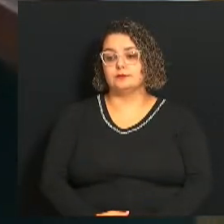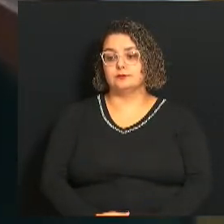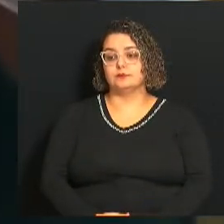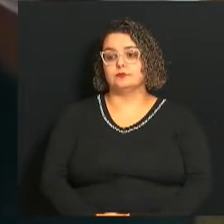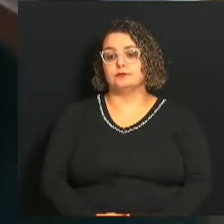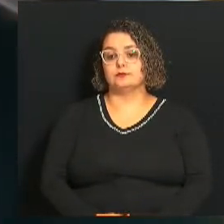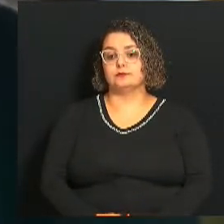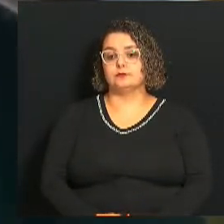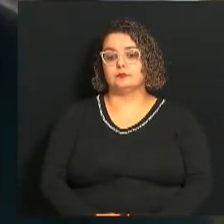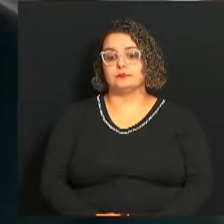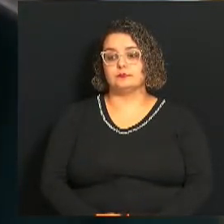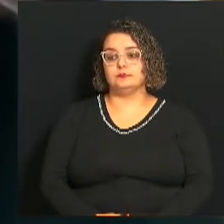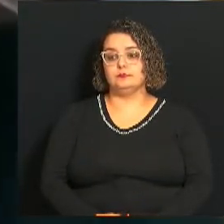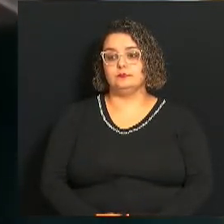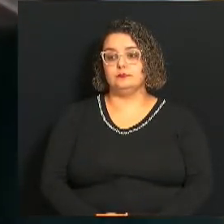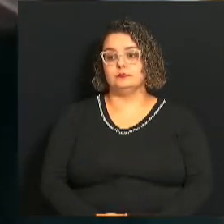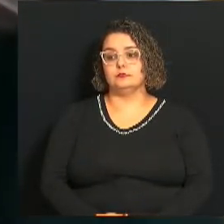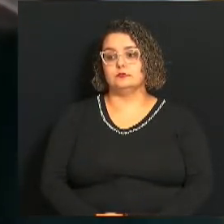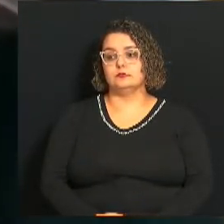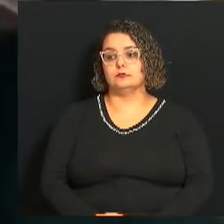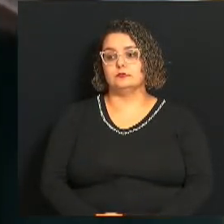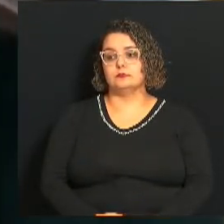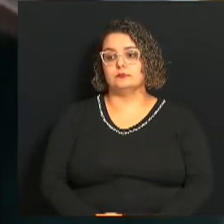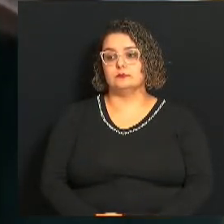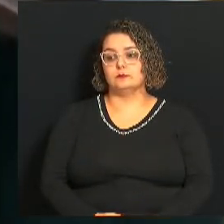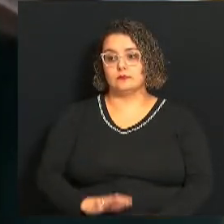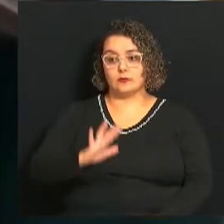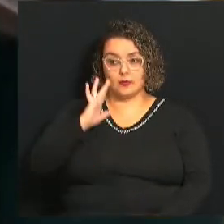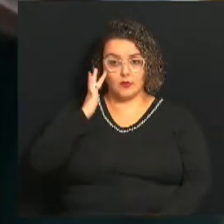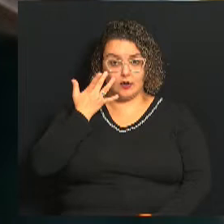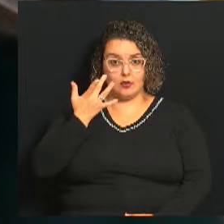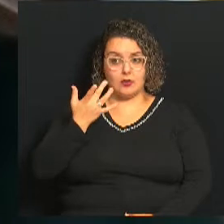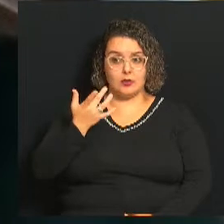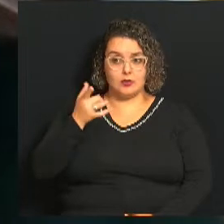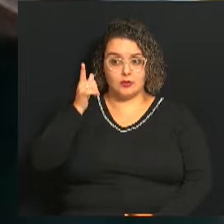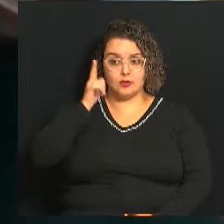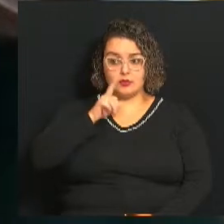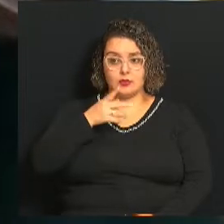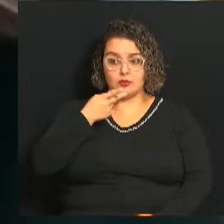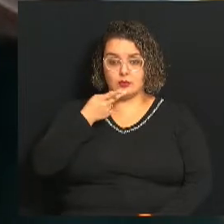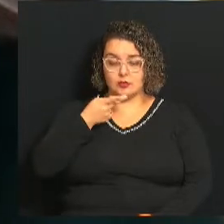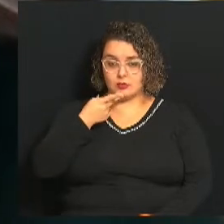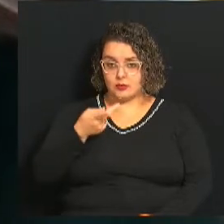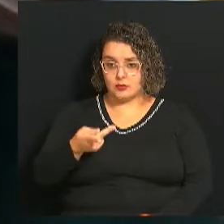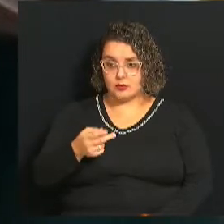Então, acho que com isso eu respondi aqui